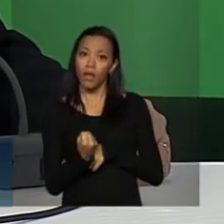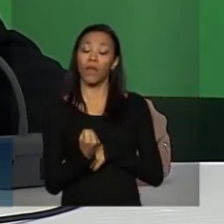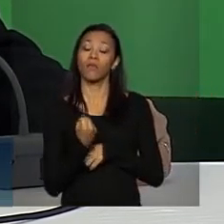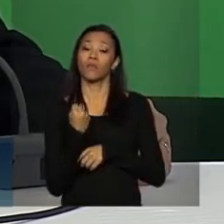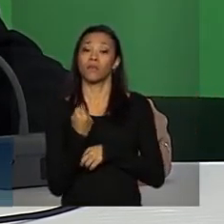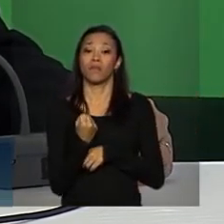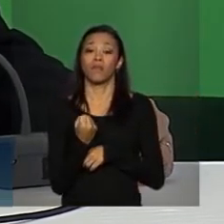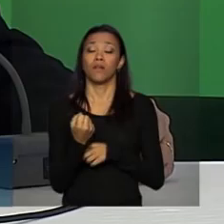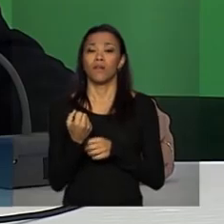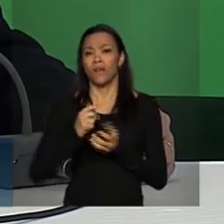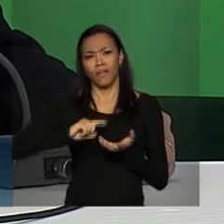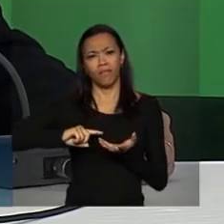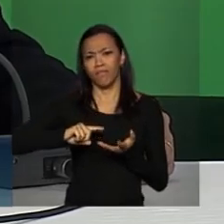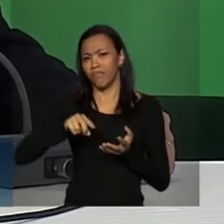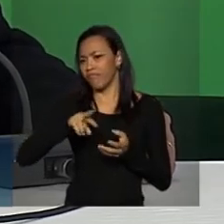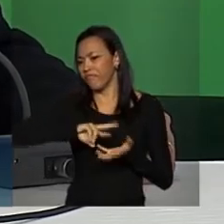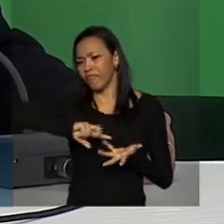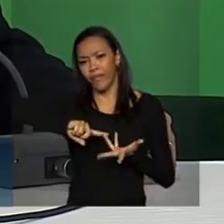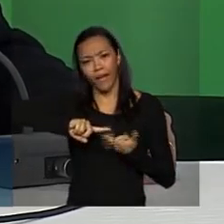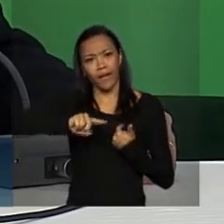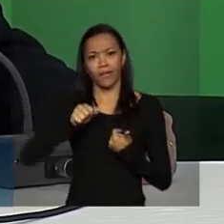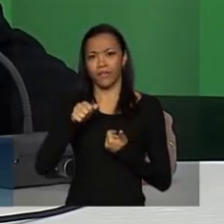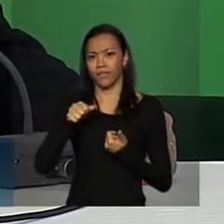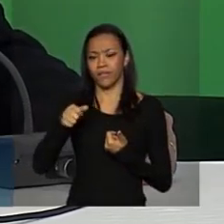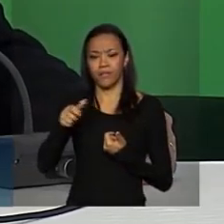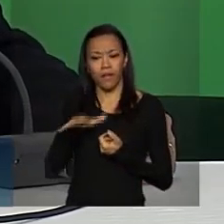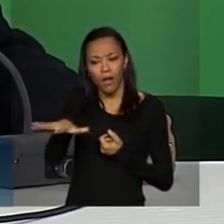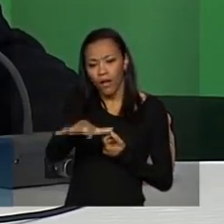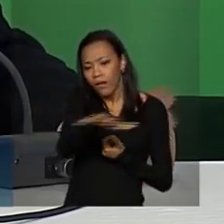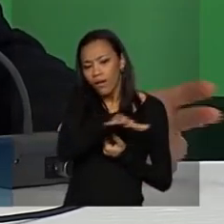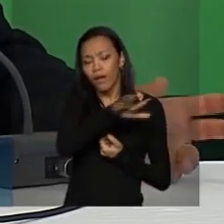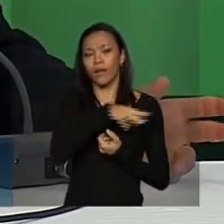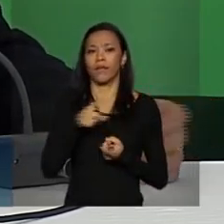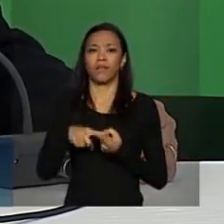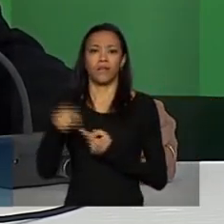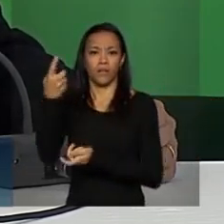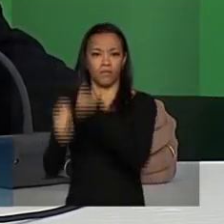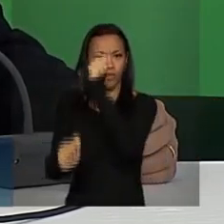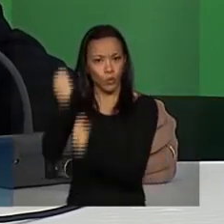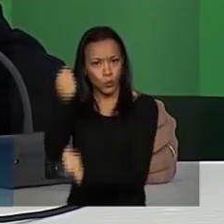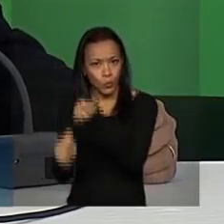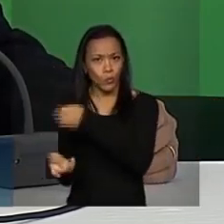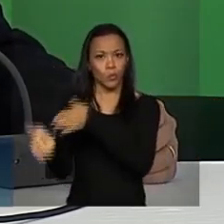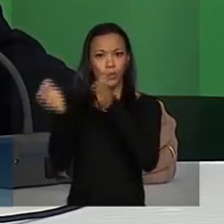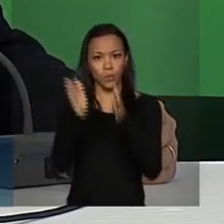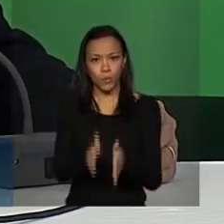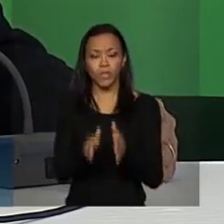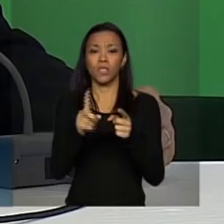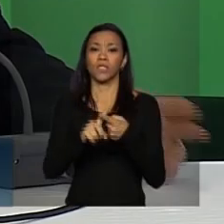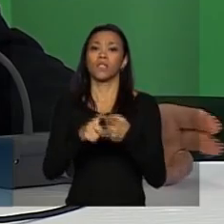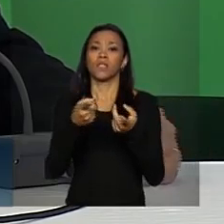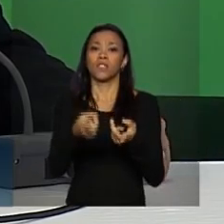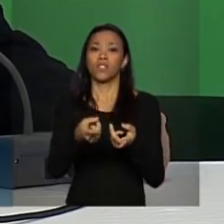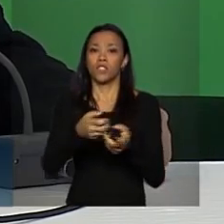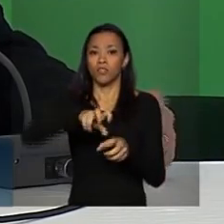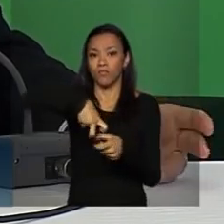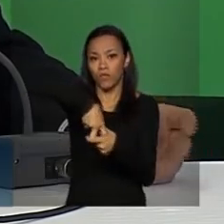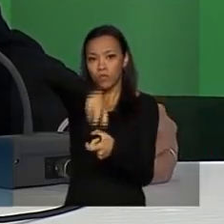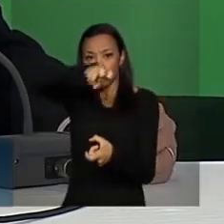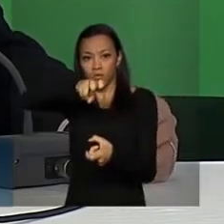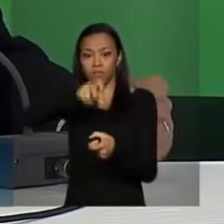Em áreas muito diversas, né? Desde áreas de produção industrial, refrigeradores,